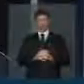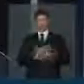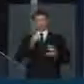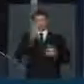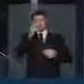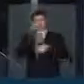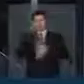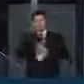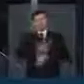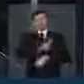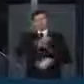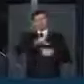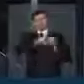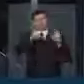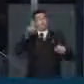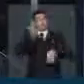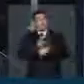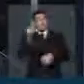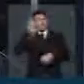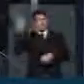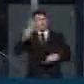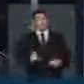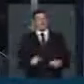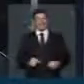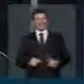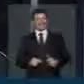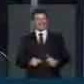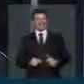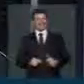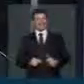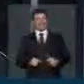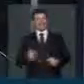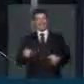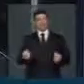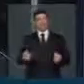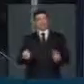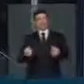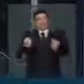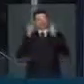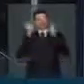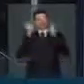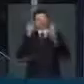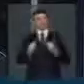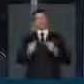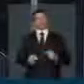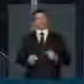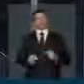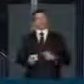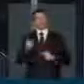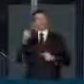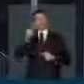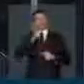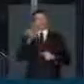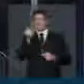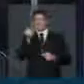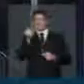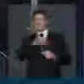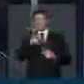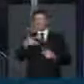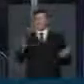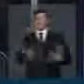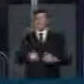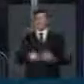deveria fiscalizar, mas não fiscaliza, senhor presidente. Foi um escândalo. É ganhar dinheiro com